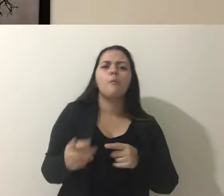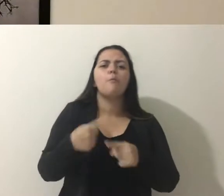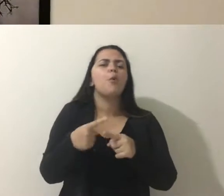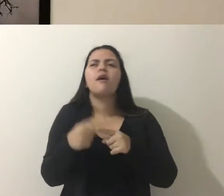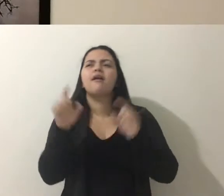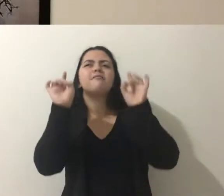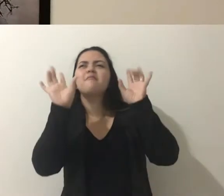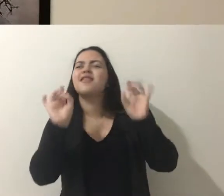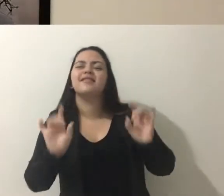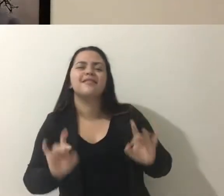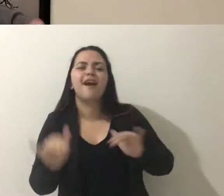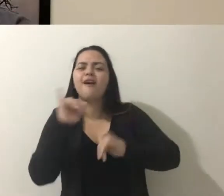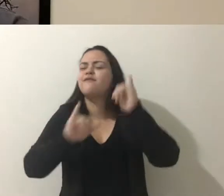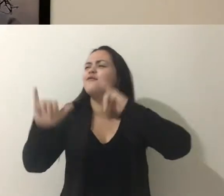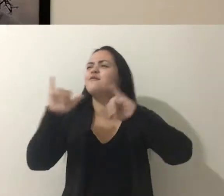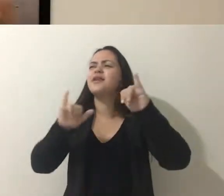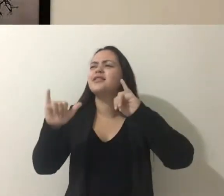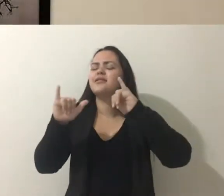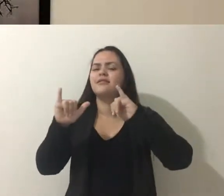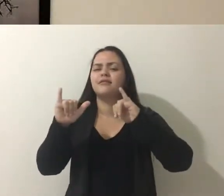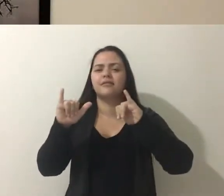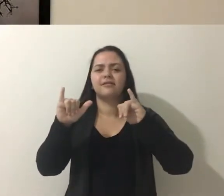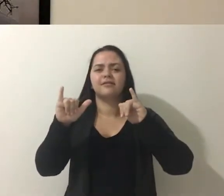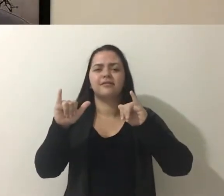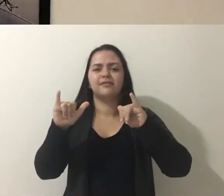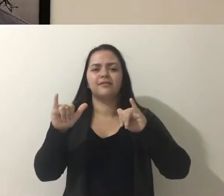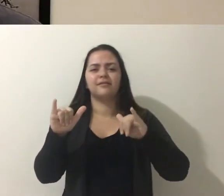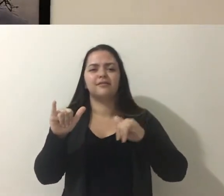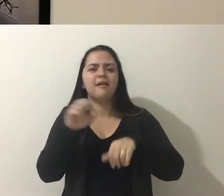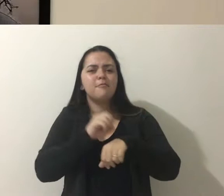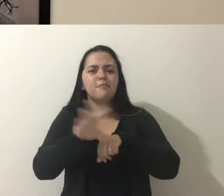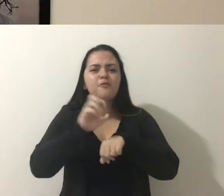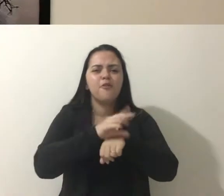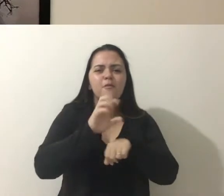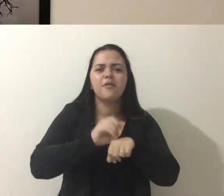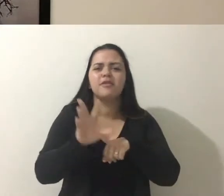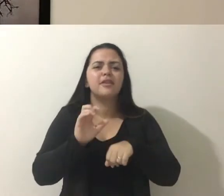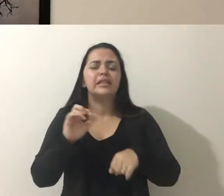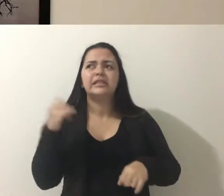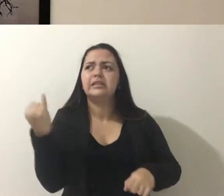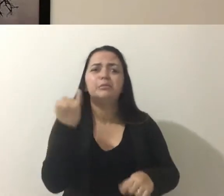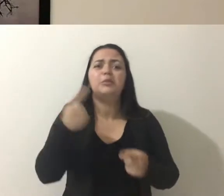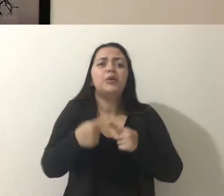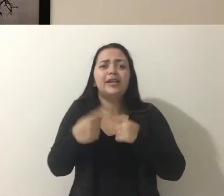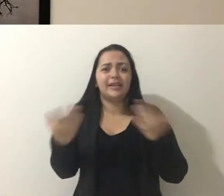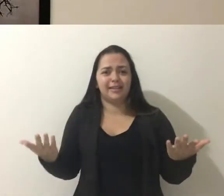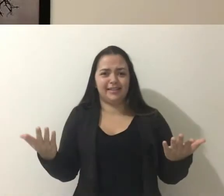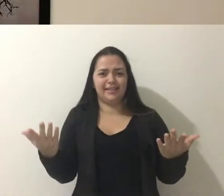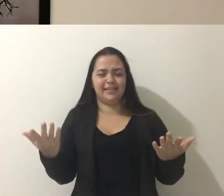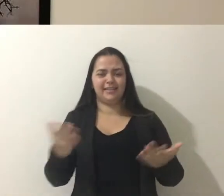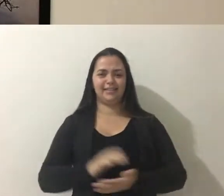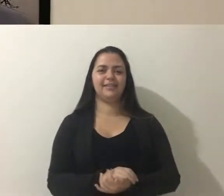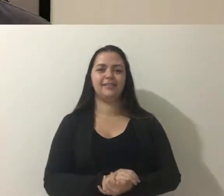é tão especial. Por que essa notícia que eu tenho para compartilhar, ela é assim tão especial. Deixa eu dizer